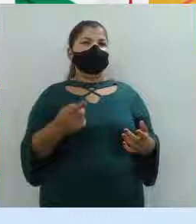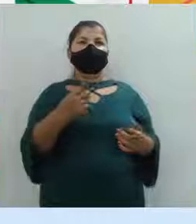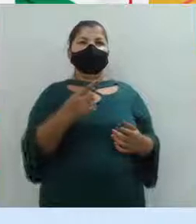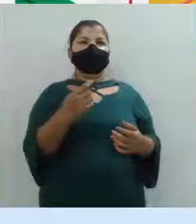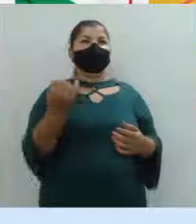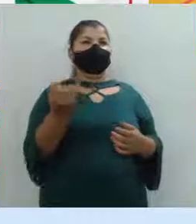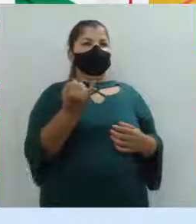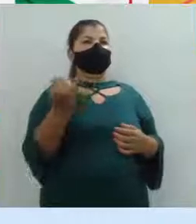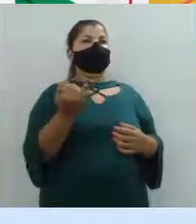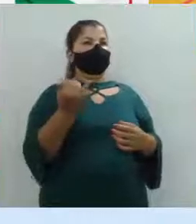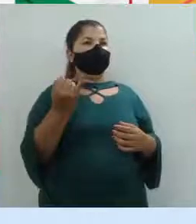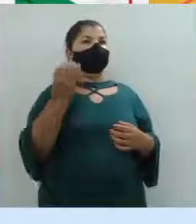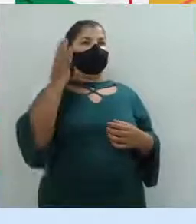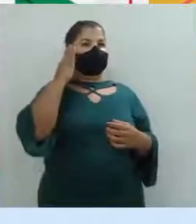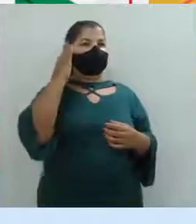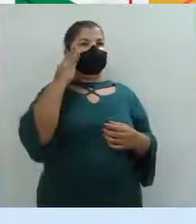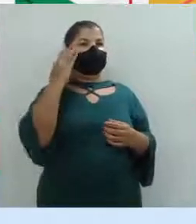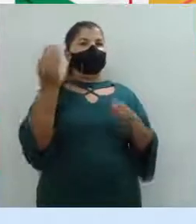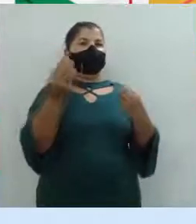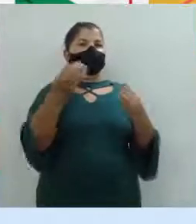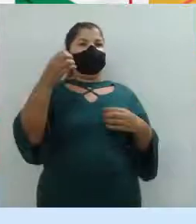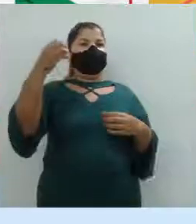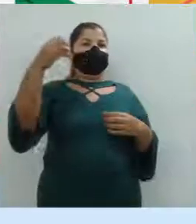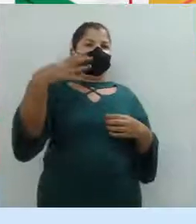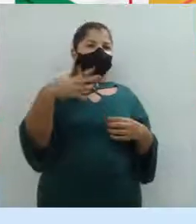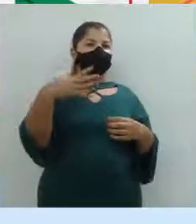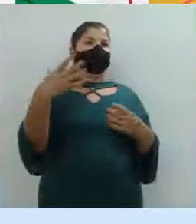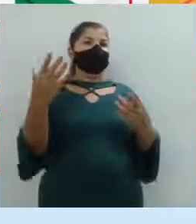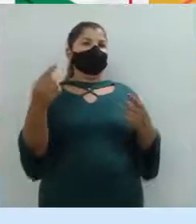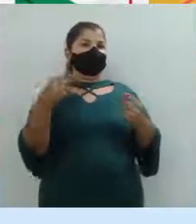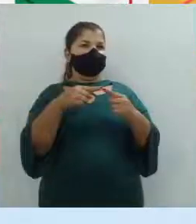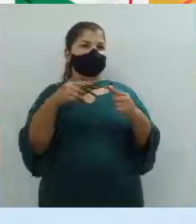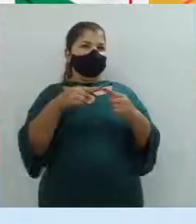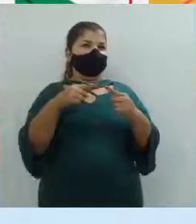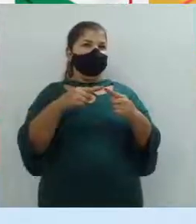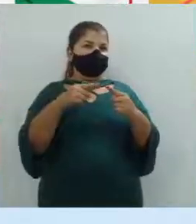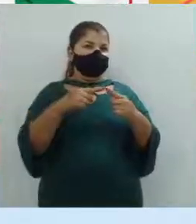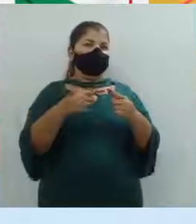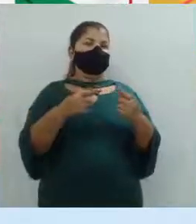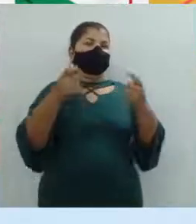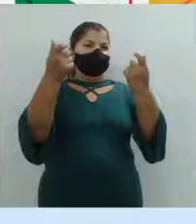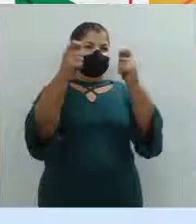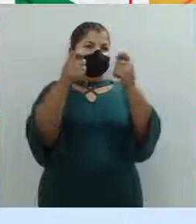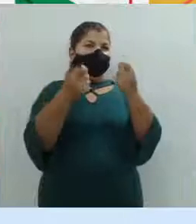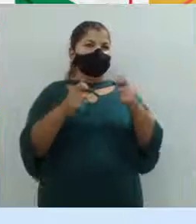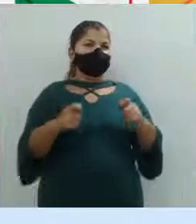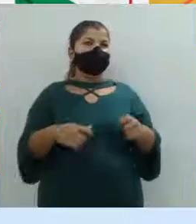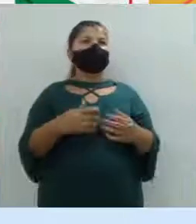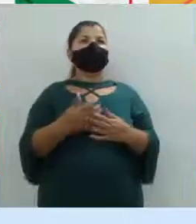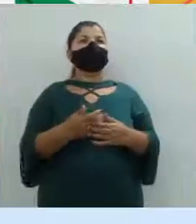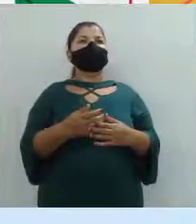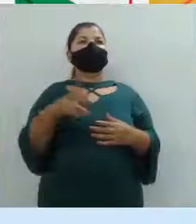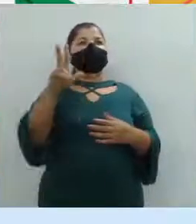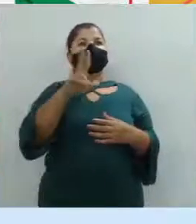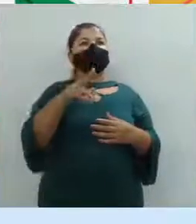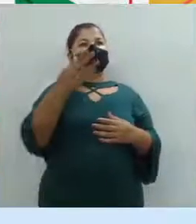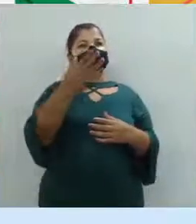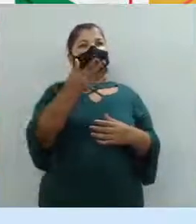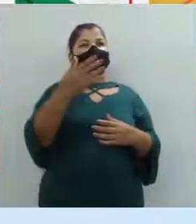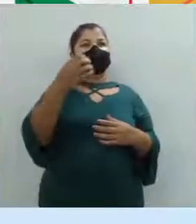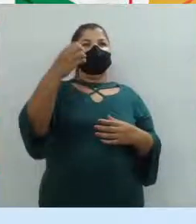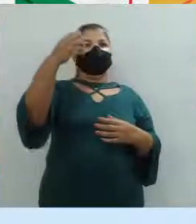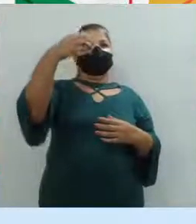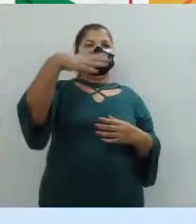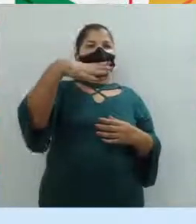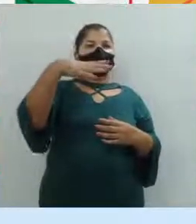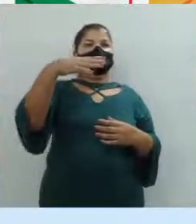bem interessante para a gente entender a questão da luz na obra de arte, tá? E aí ele vai utilizar essa técnica chamada de luz e sombra, onde você vai